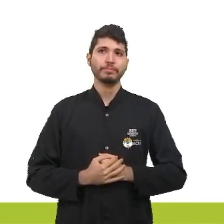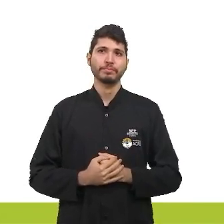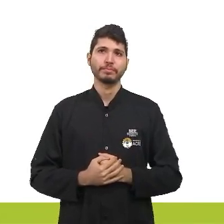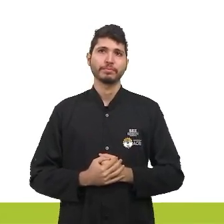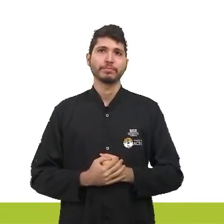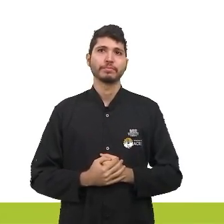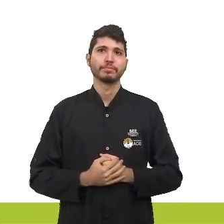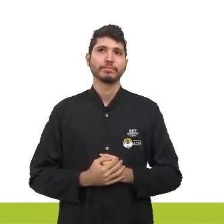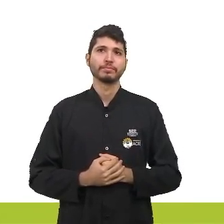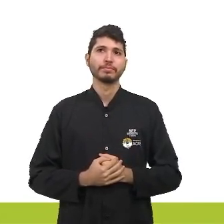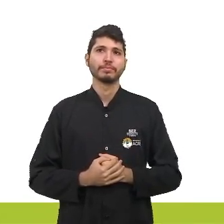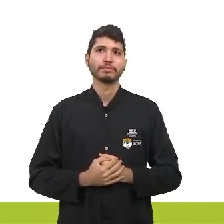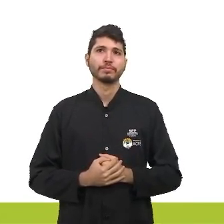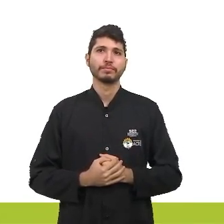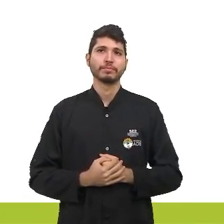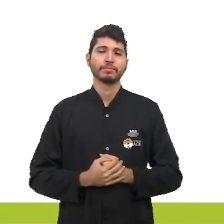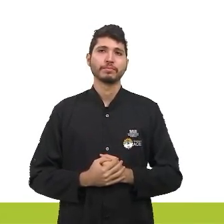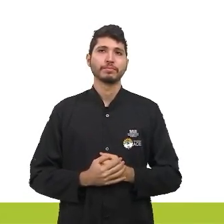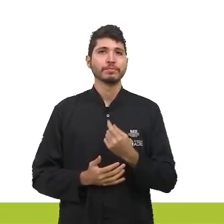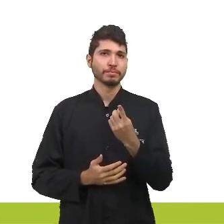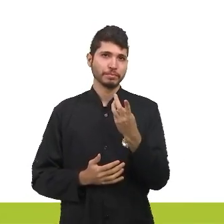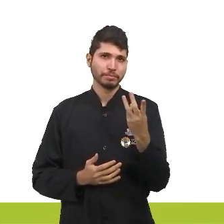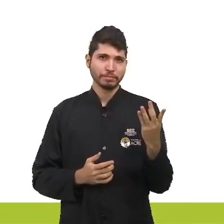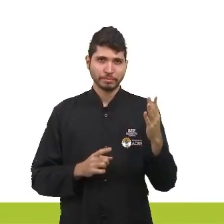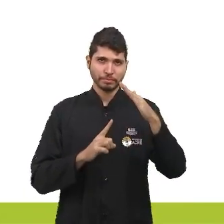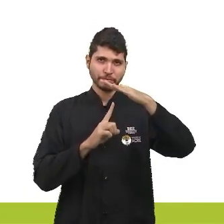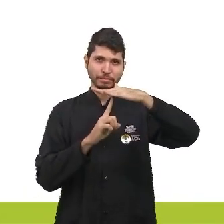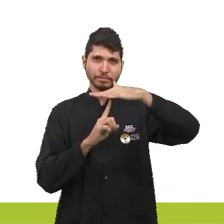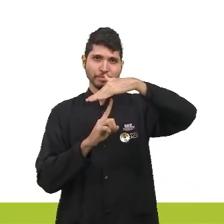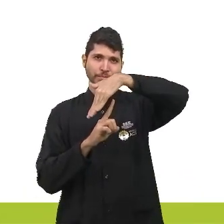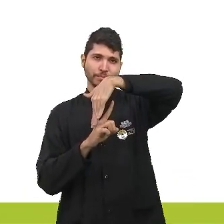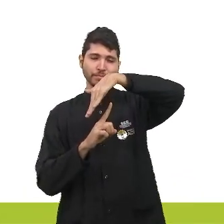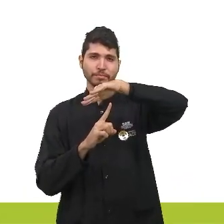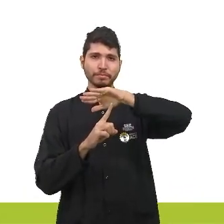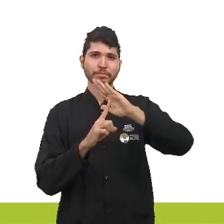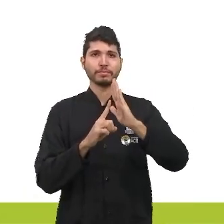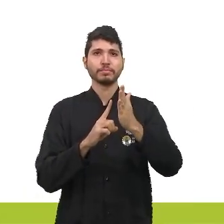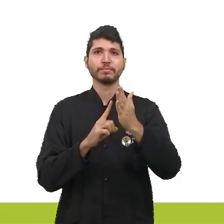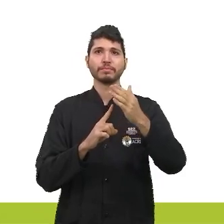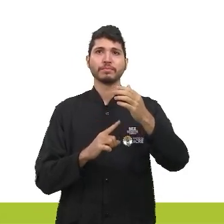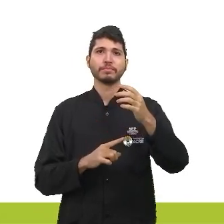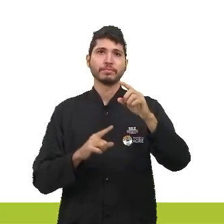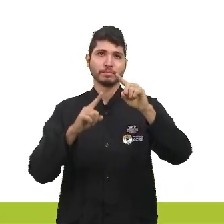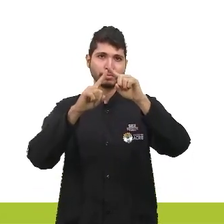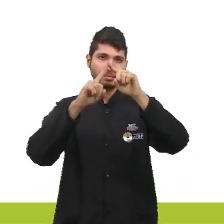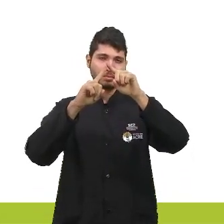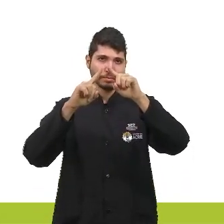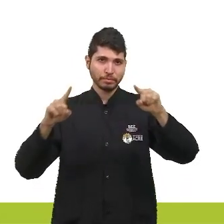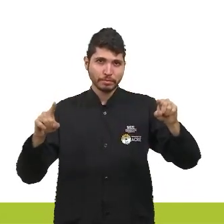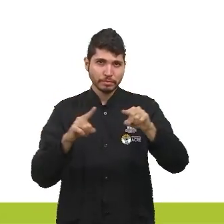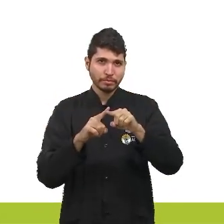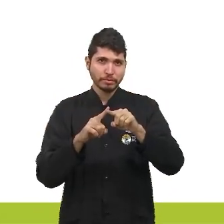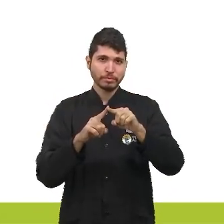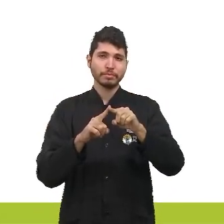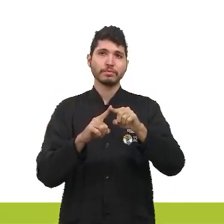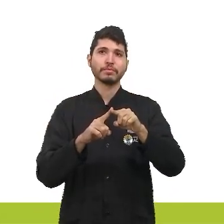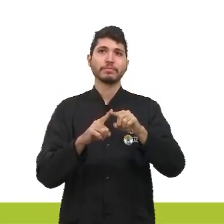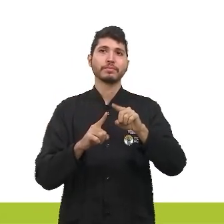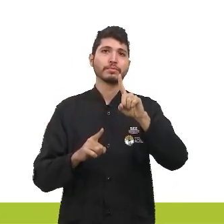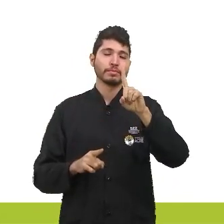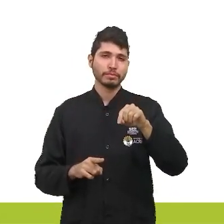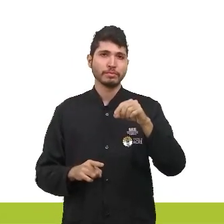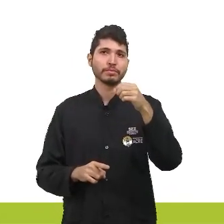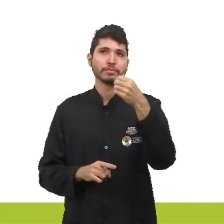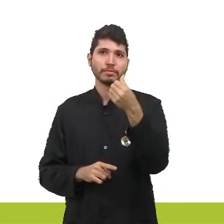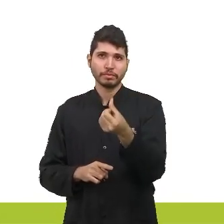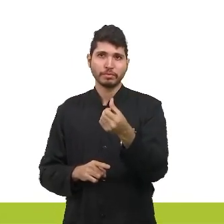Vamos lá. O número de faces triangulares é 6. E o